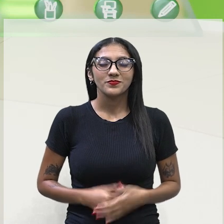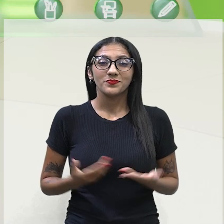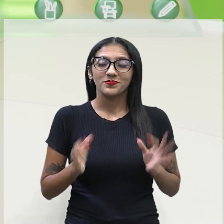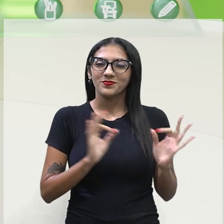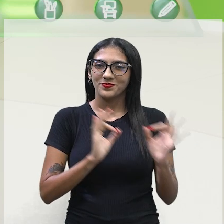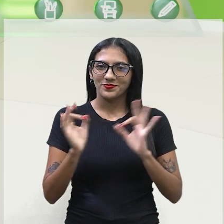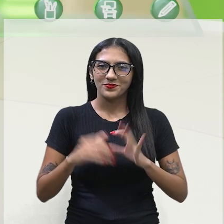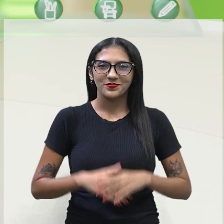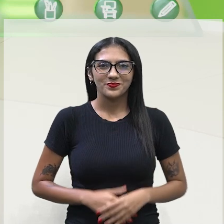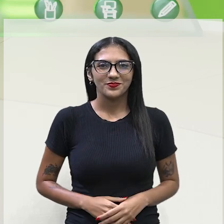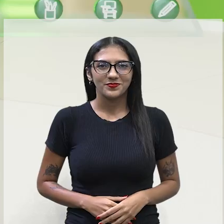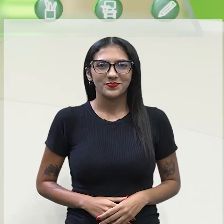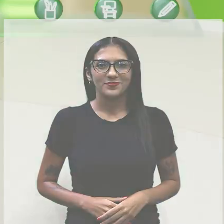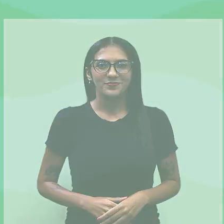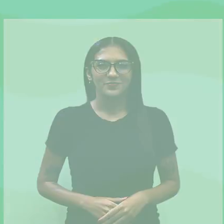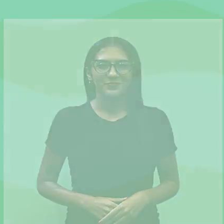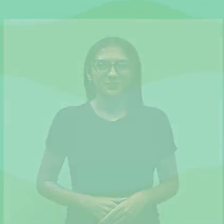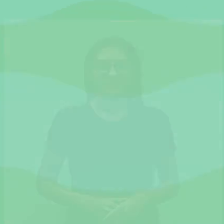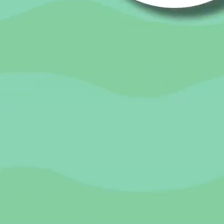Então vamos à revisão.